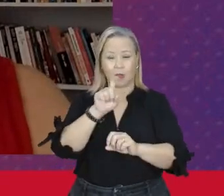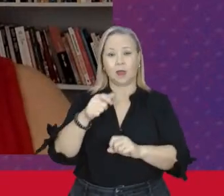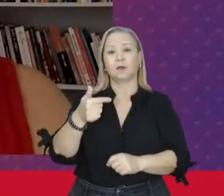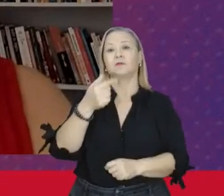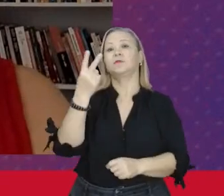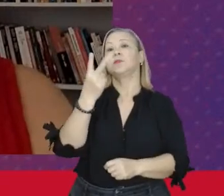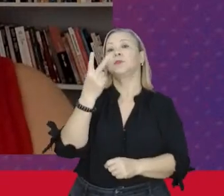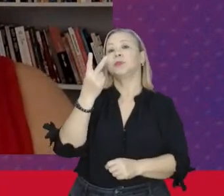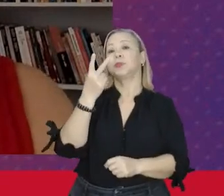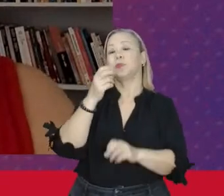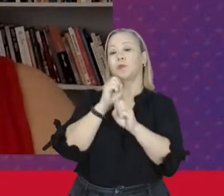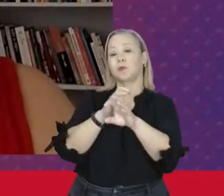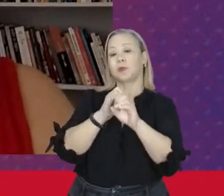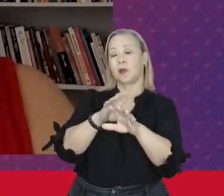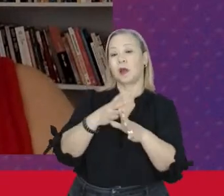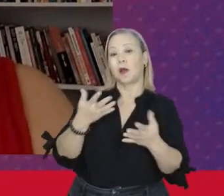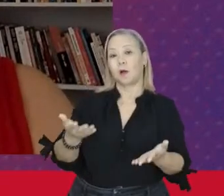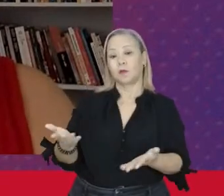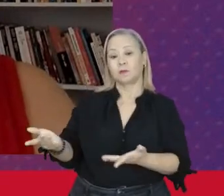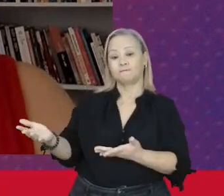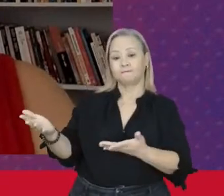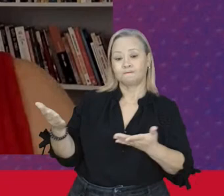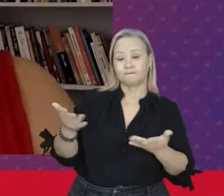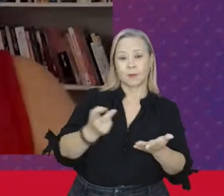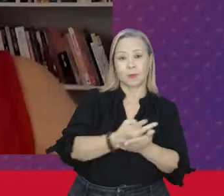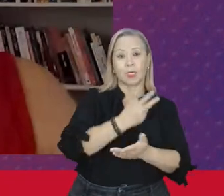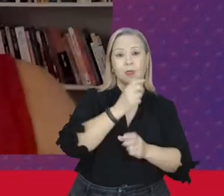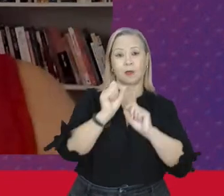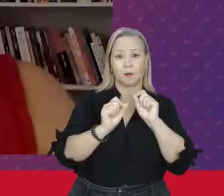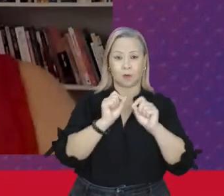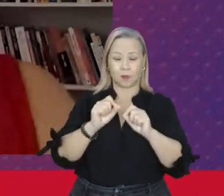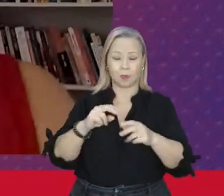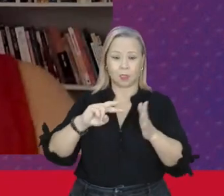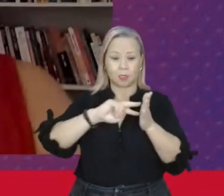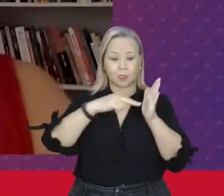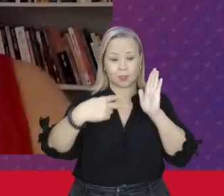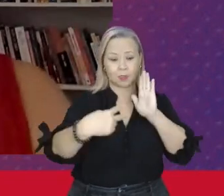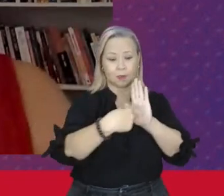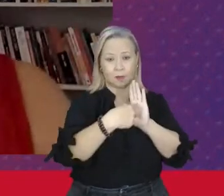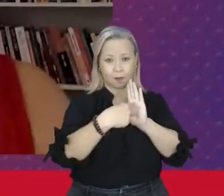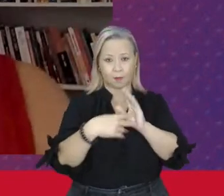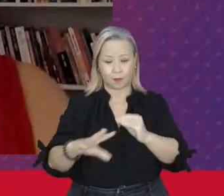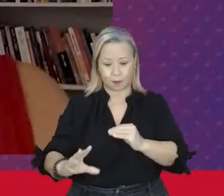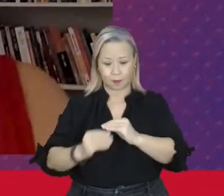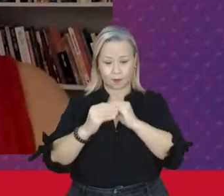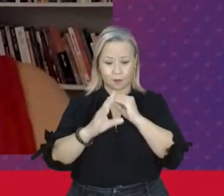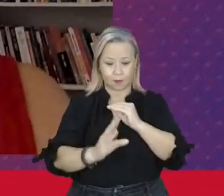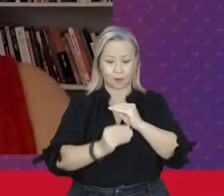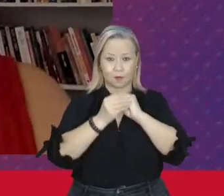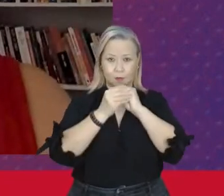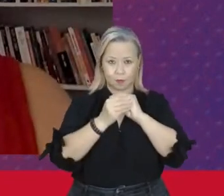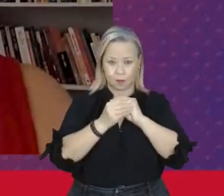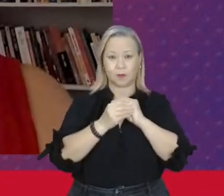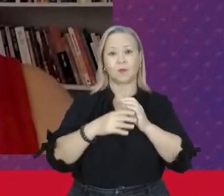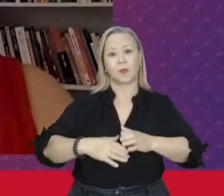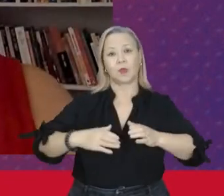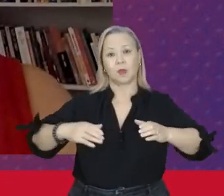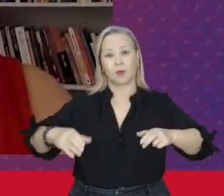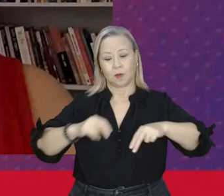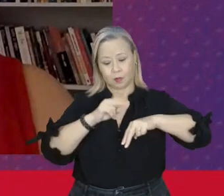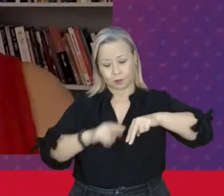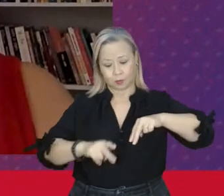segunda aula e ela vem justamente tratar do que significa incorporar as dimensões de gênero no planejamento